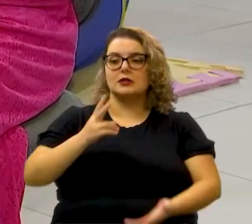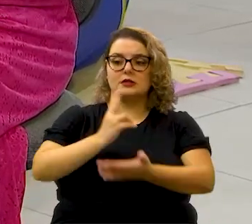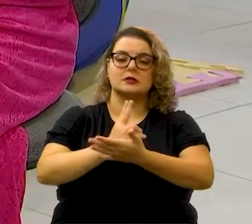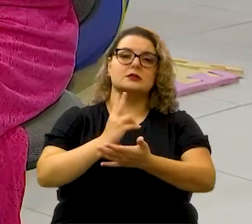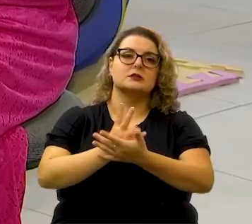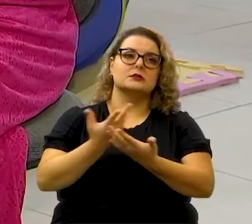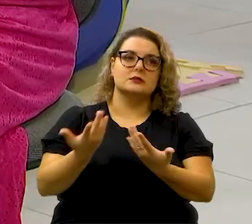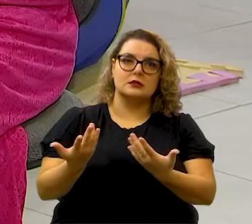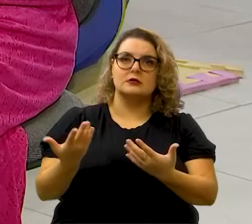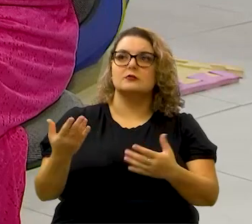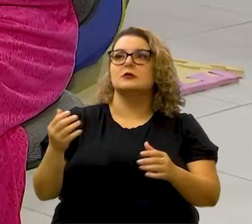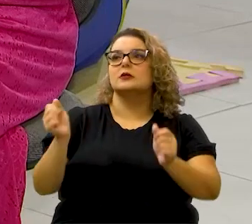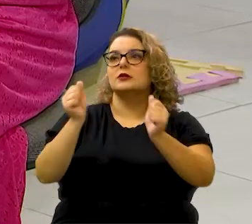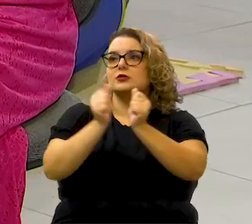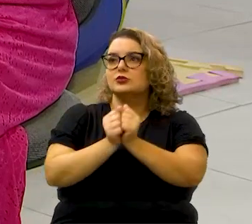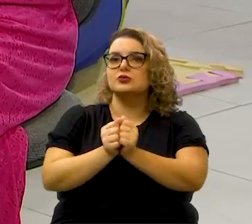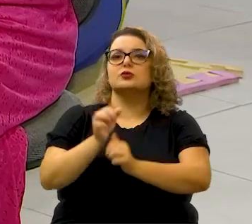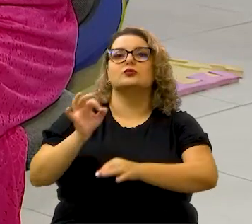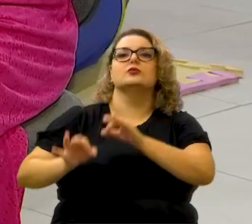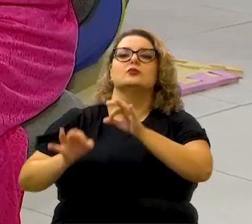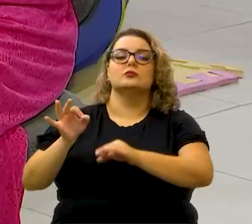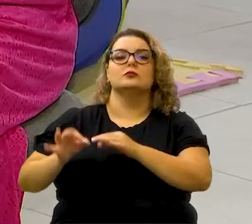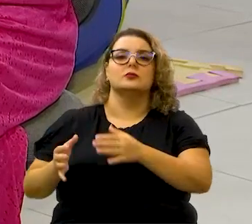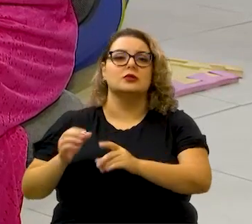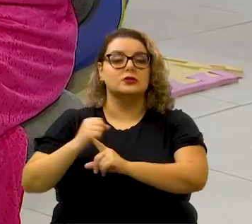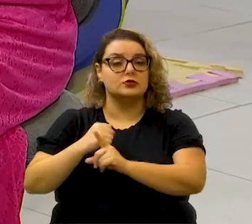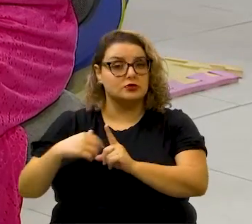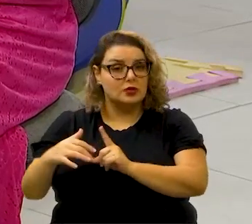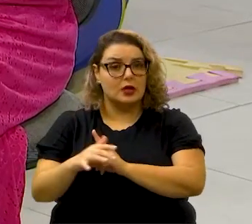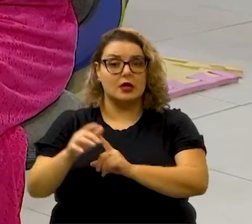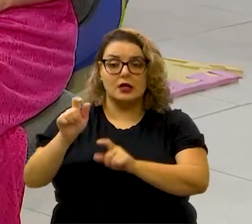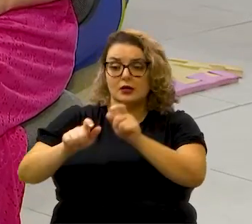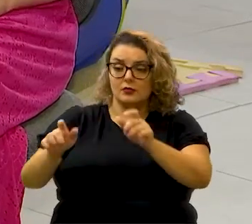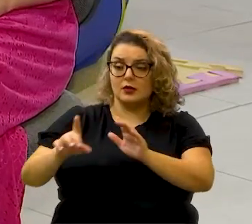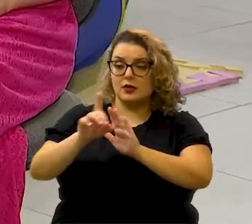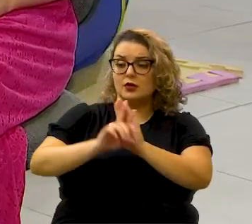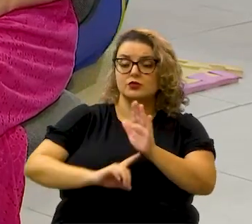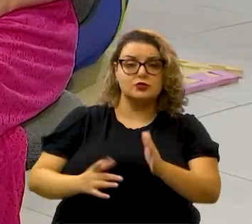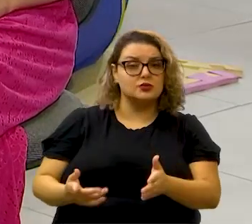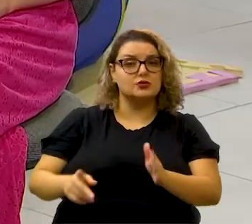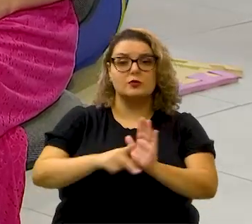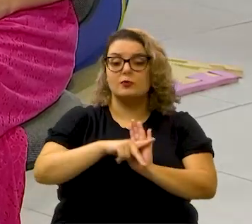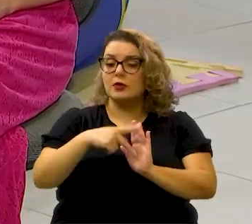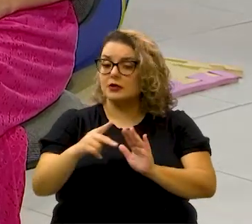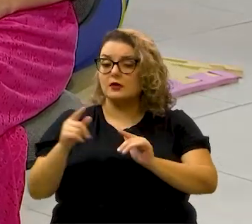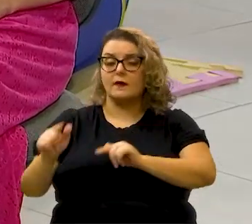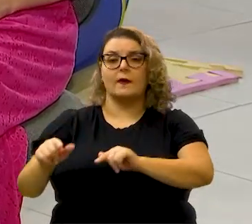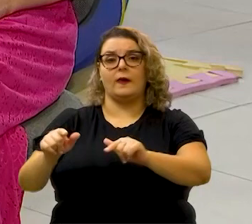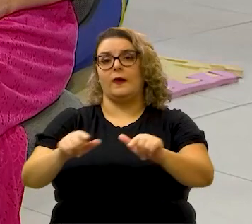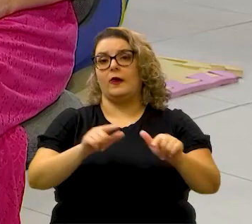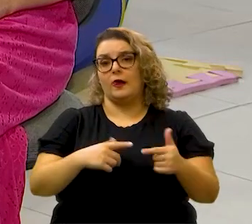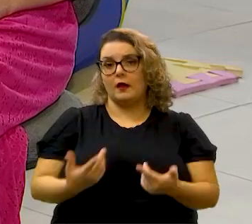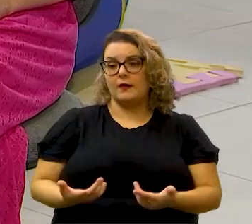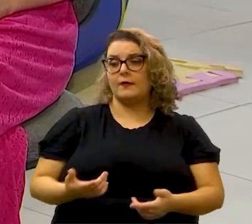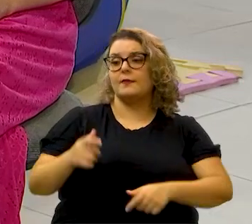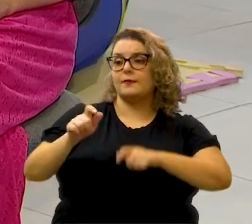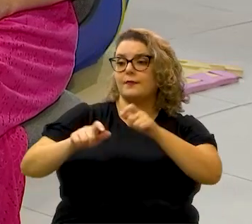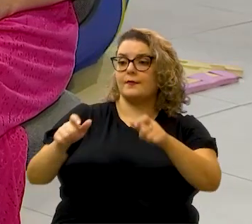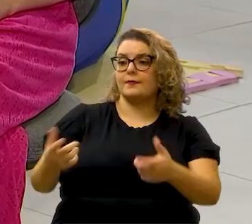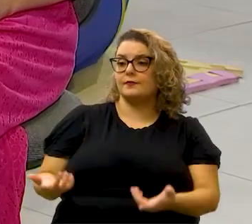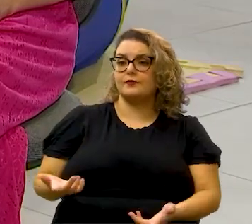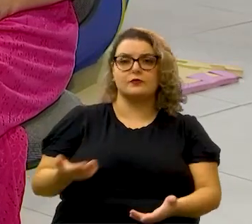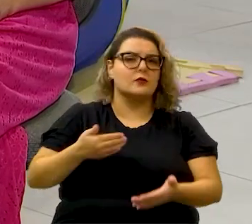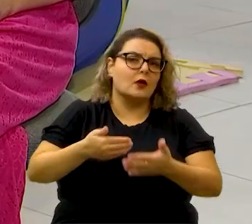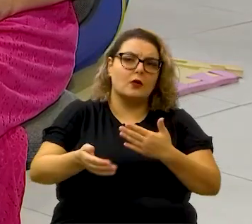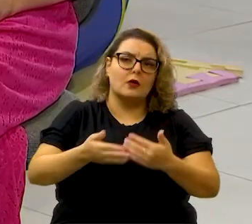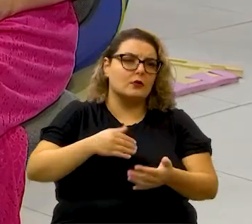assim, cada vez a gente caminhar mesmo numa sociedade mais justa, em que as pessoas tenham o direito de estar nos espaços, né? As